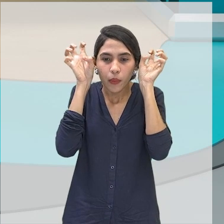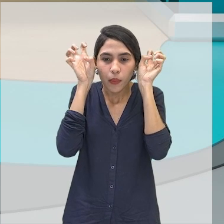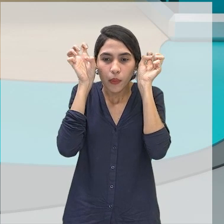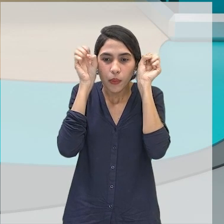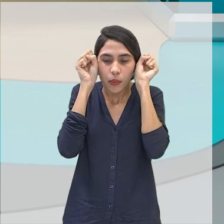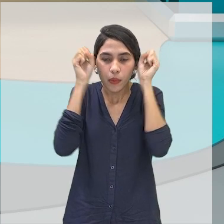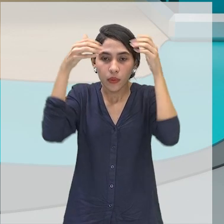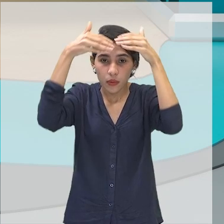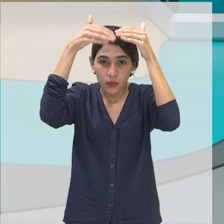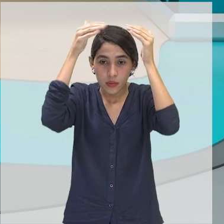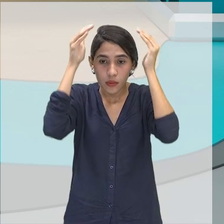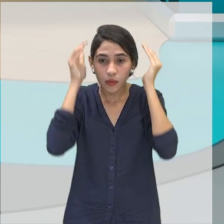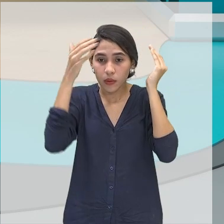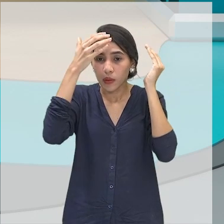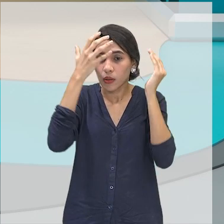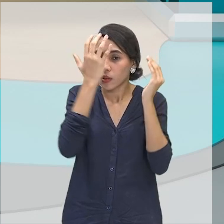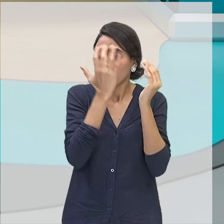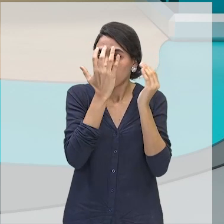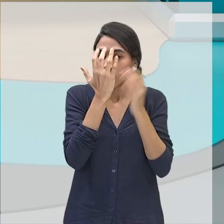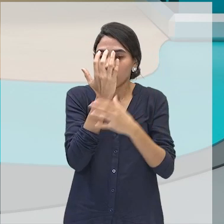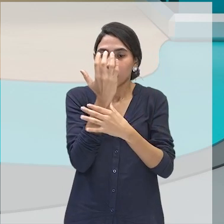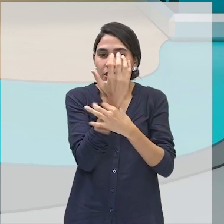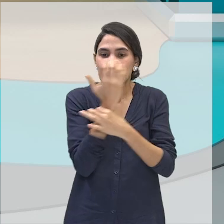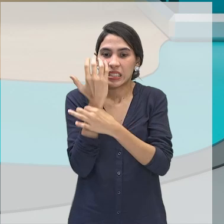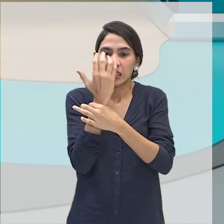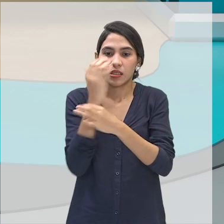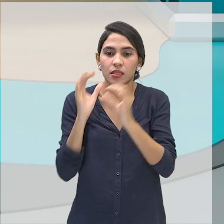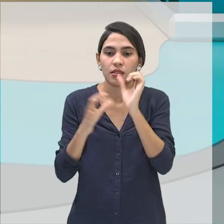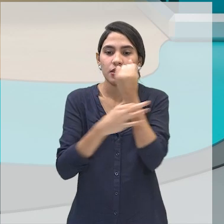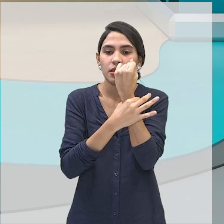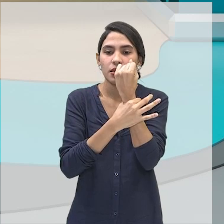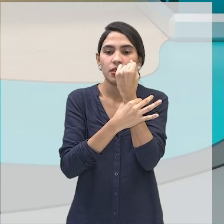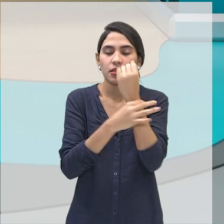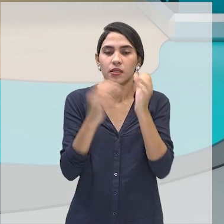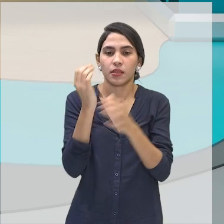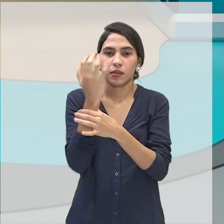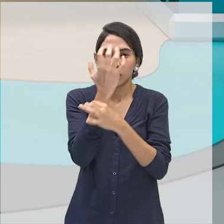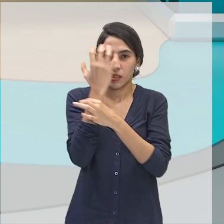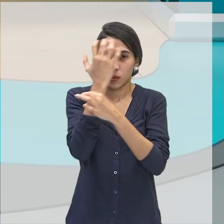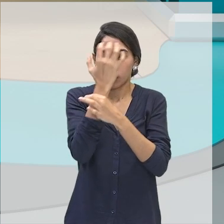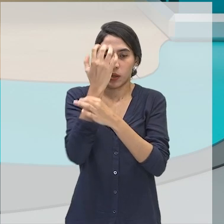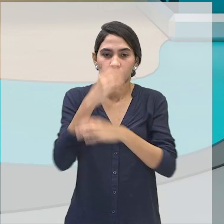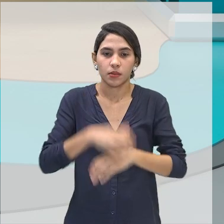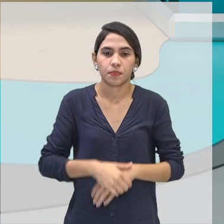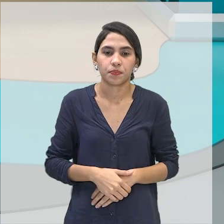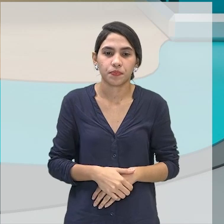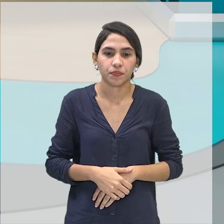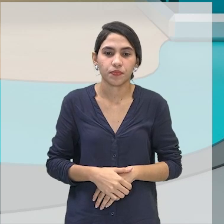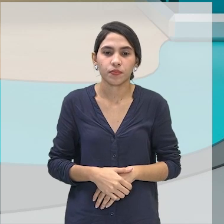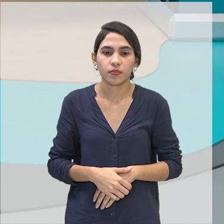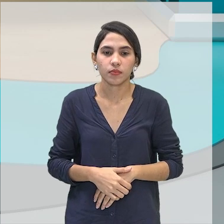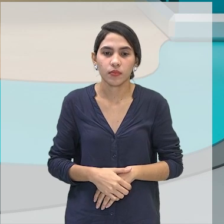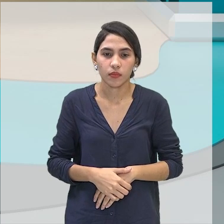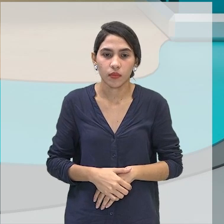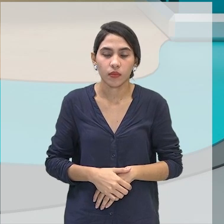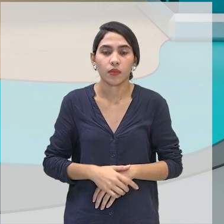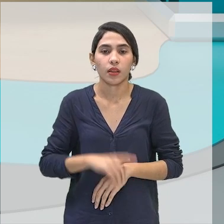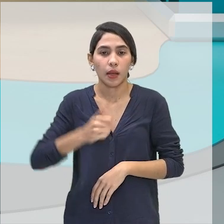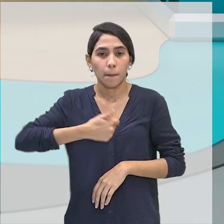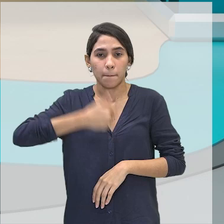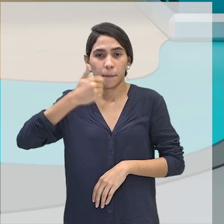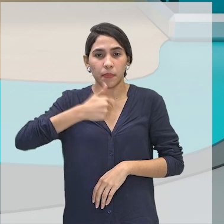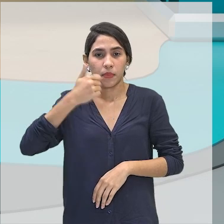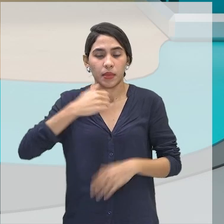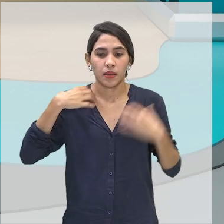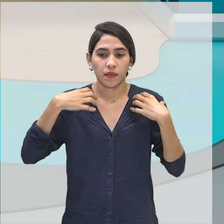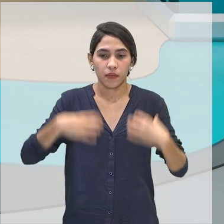o capacete, se ajuste confortavelmente na cabeça do kendoka. Então, essa é somente a primeira